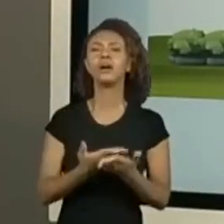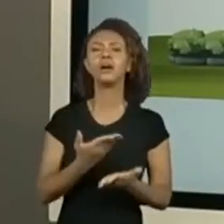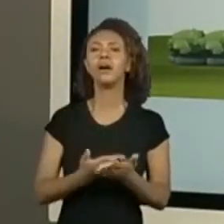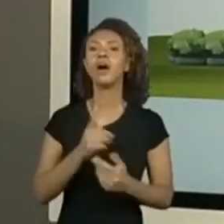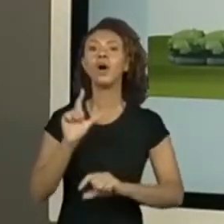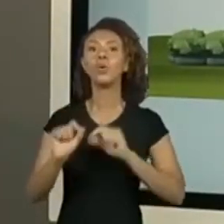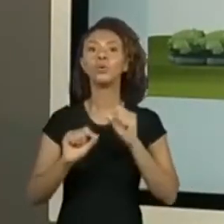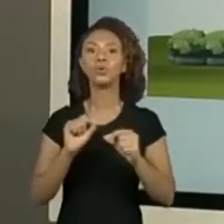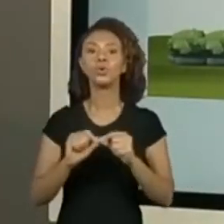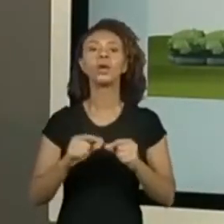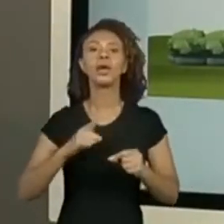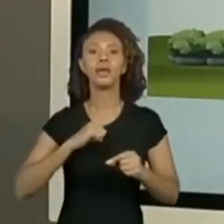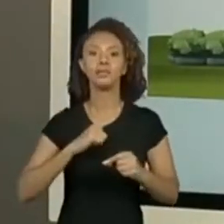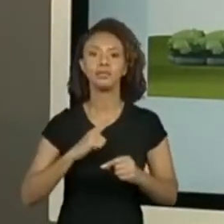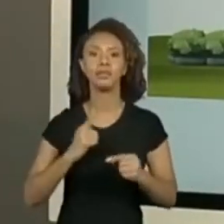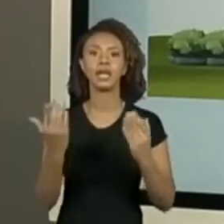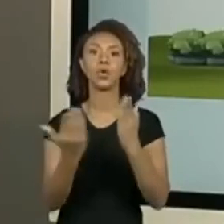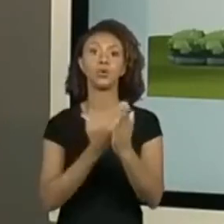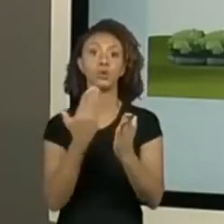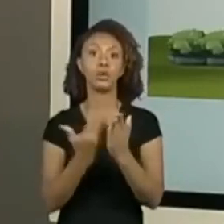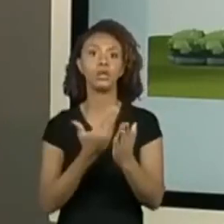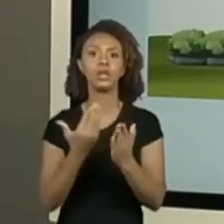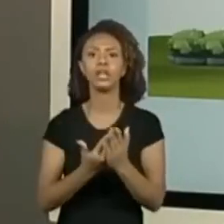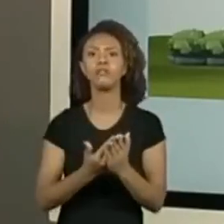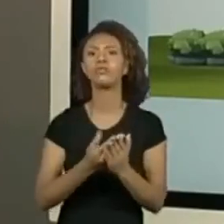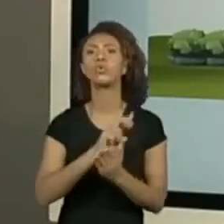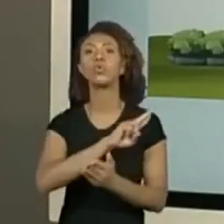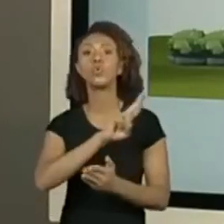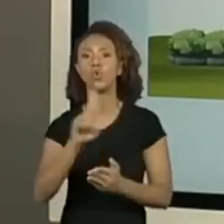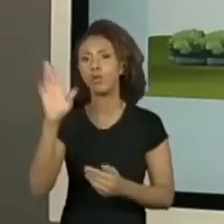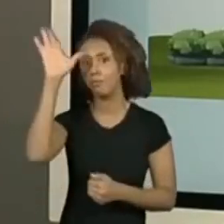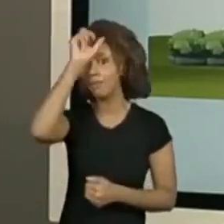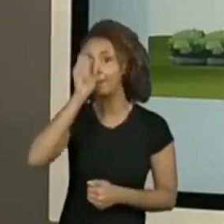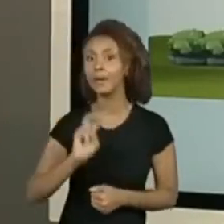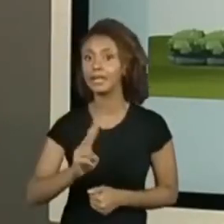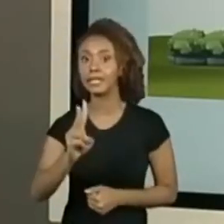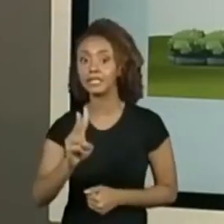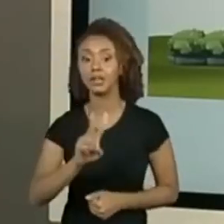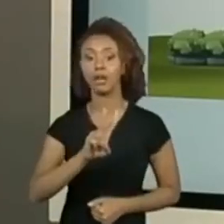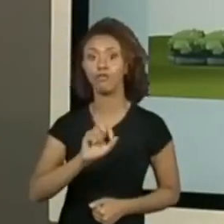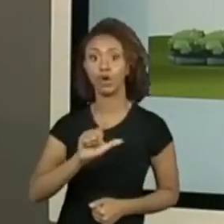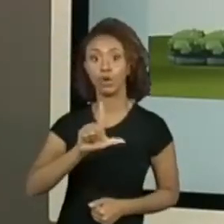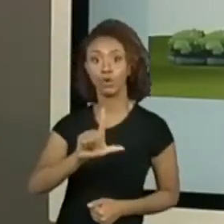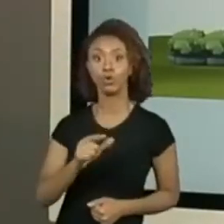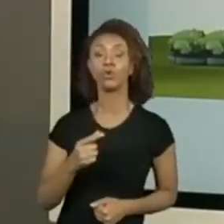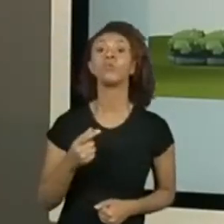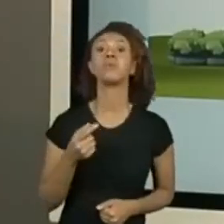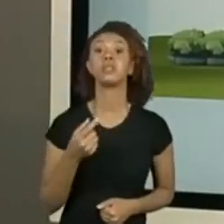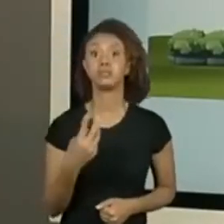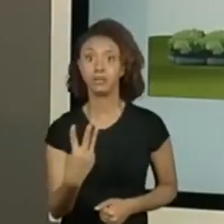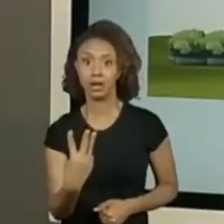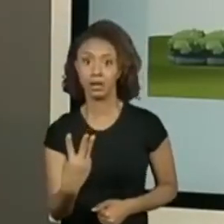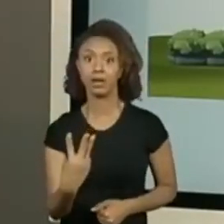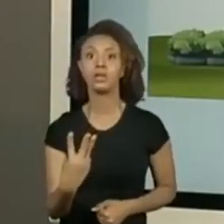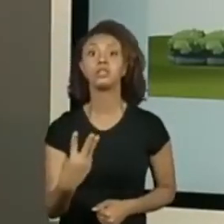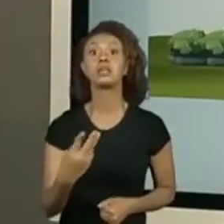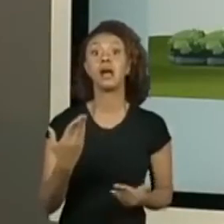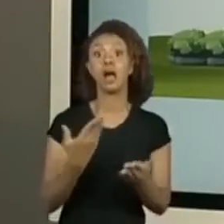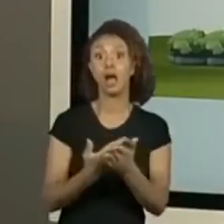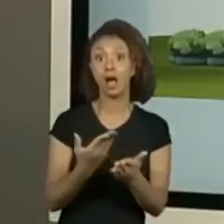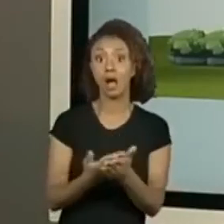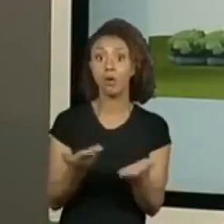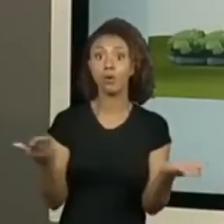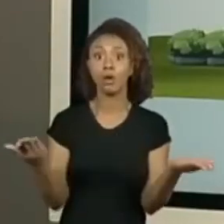na sequência do Aprender Sempre, volume 3. A gente está na sequência 2, nas aulas 5 e